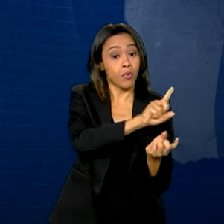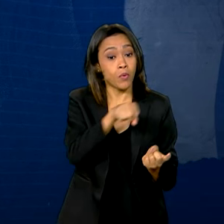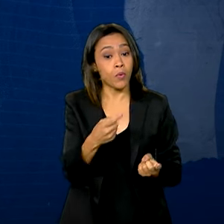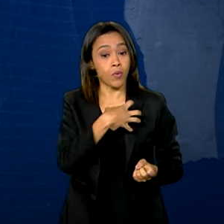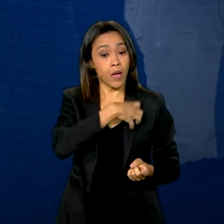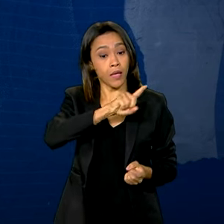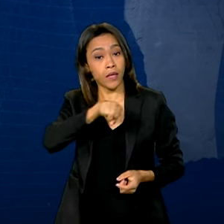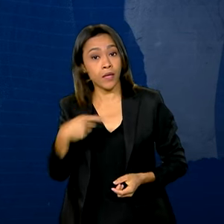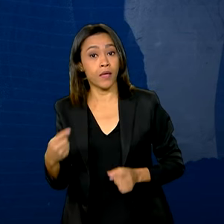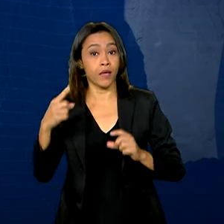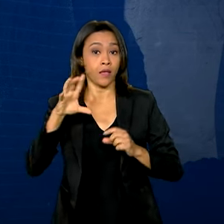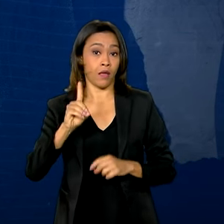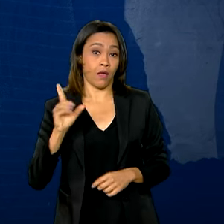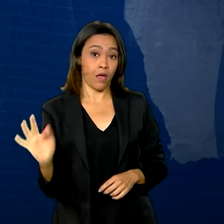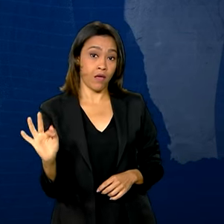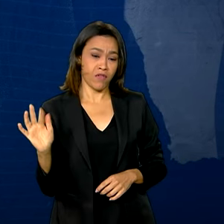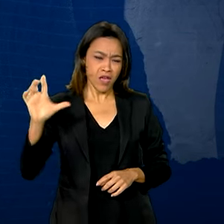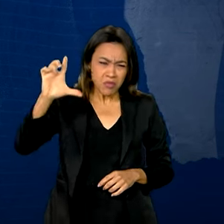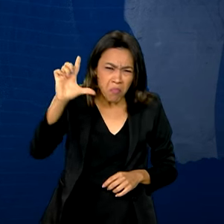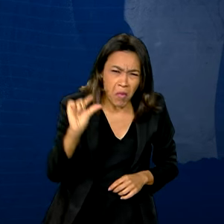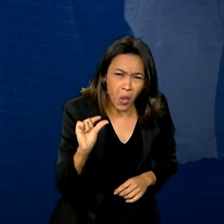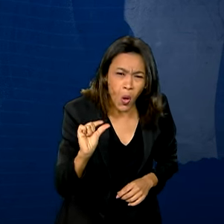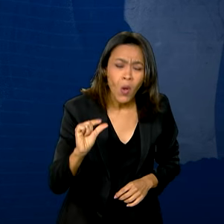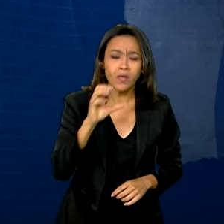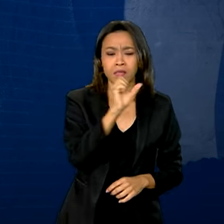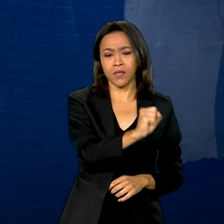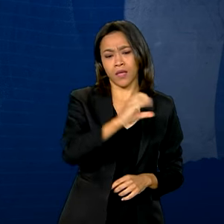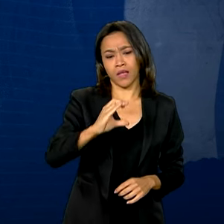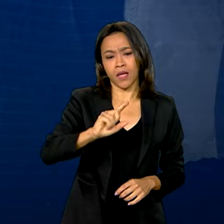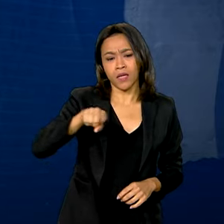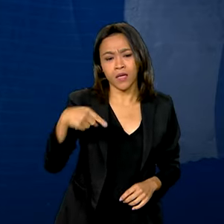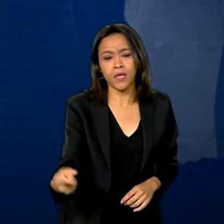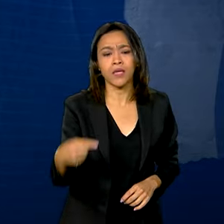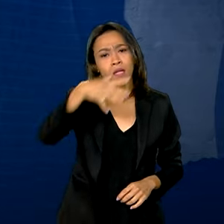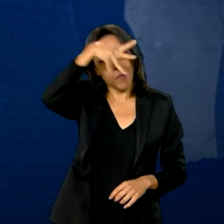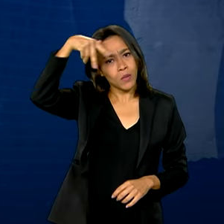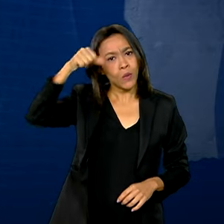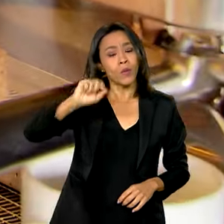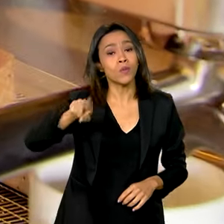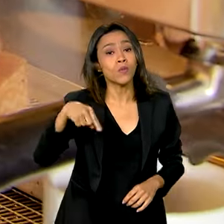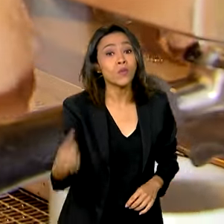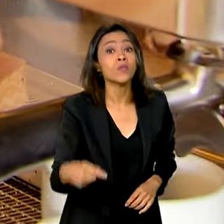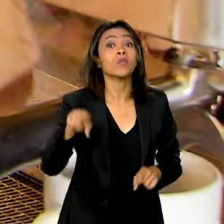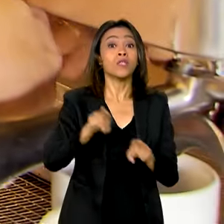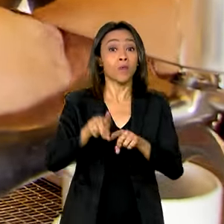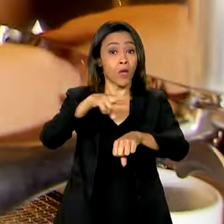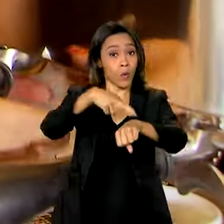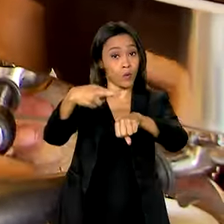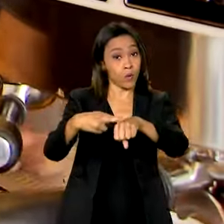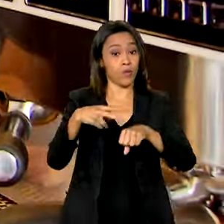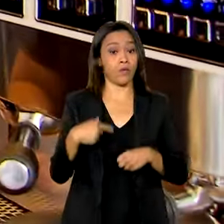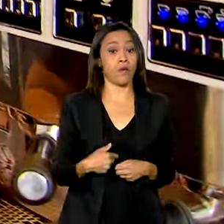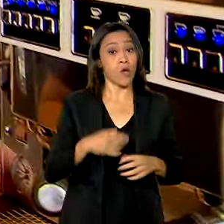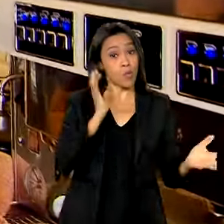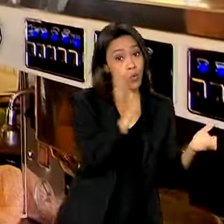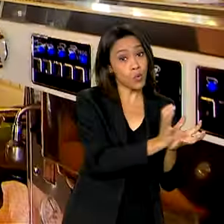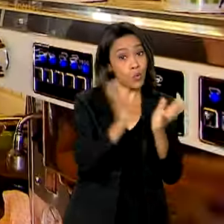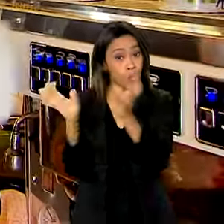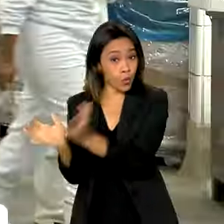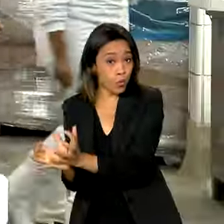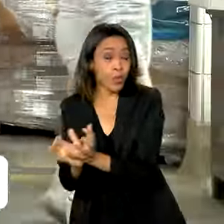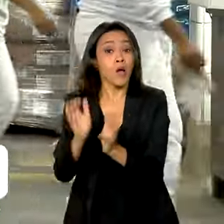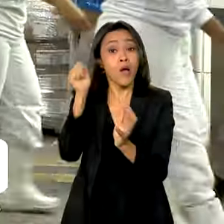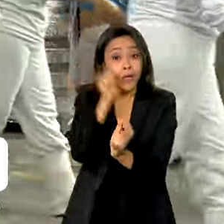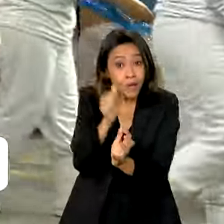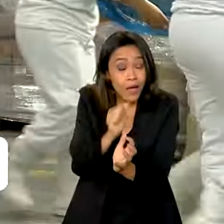Distrito Federal, e as menores de Santa Catarina, Mato Grosso e Rondônia. Na divisão por sexo, as mulheres